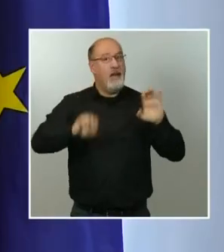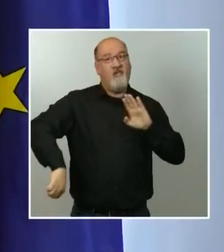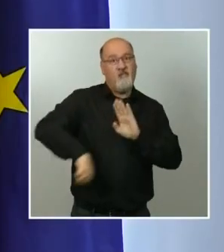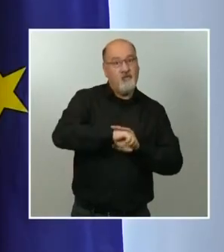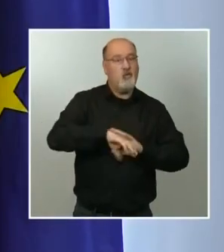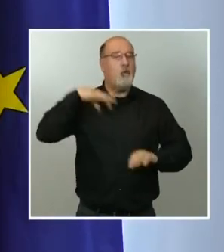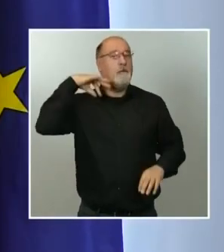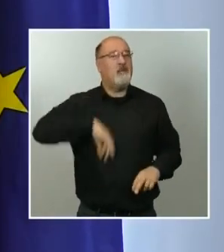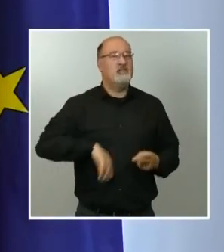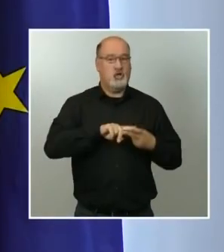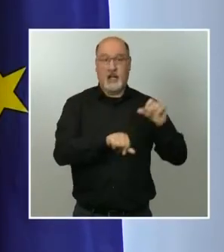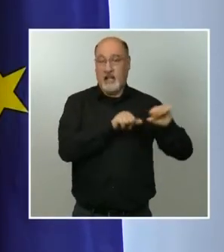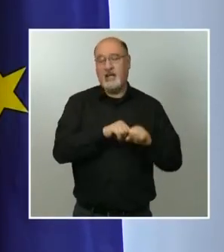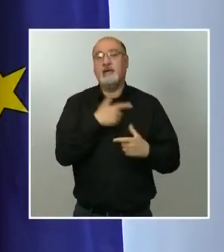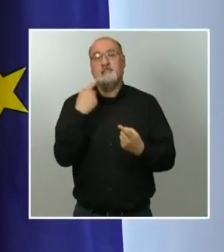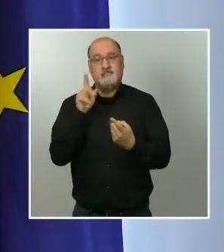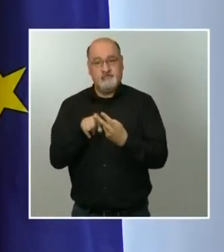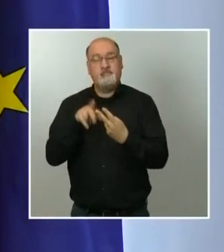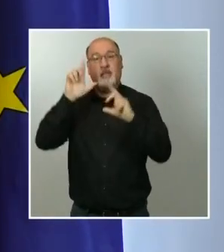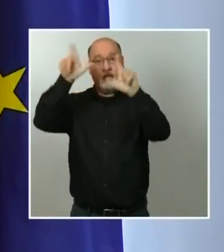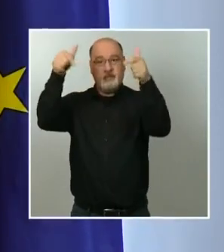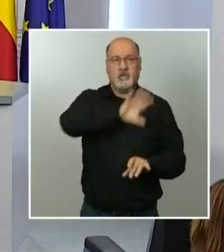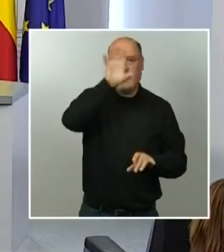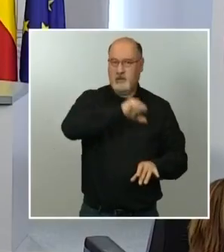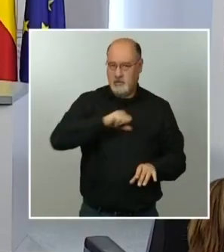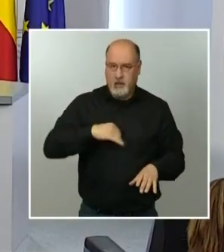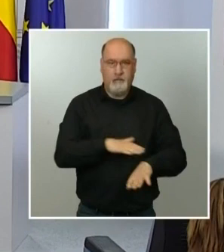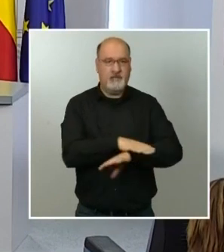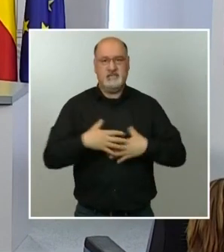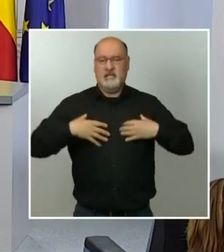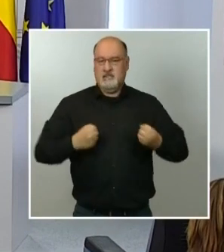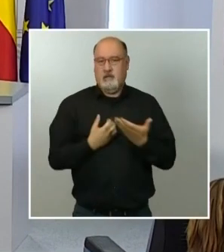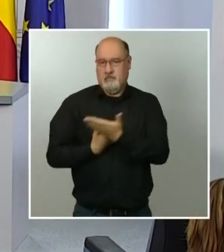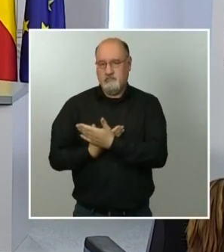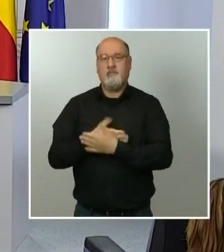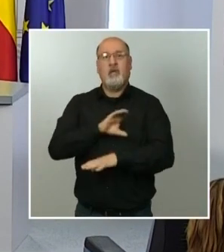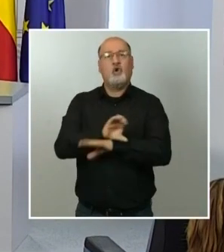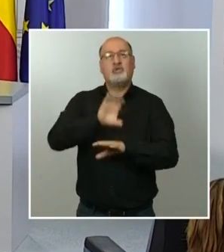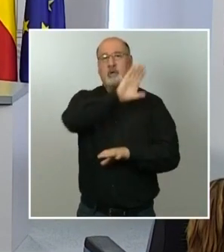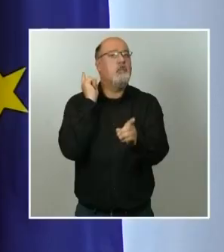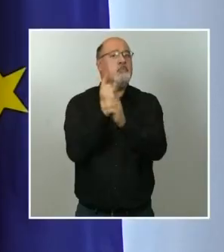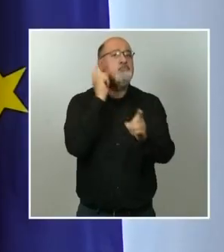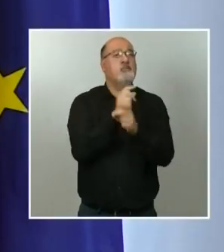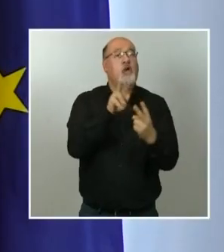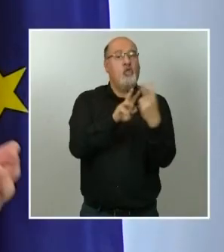dos estádios vai ser autorizada em regiões com menor nível de infecção e público máximo de 5 mil pessoas.